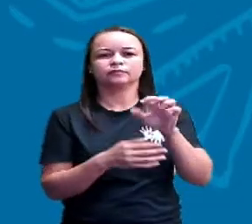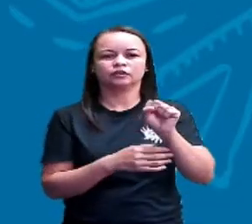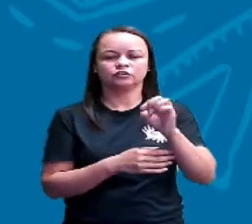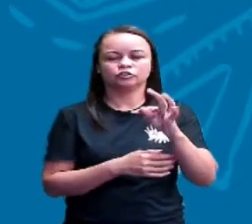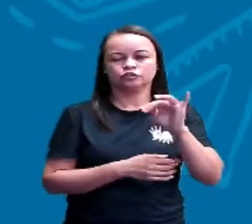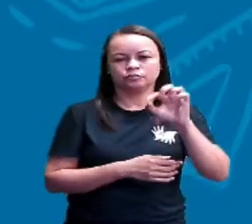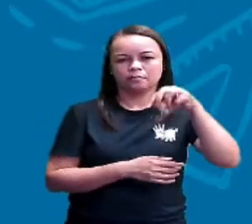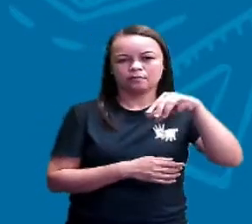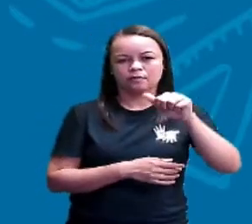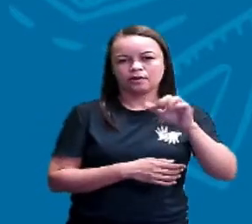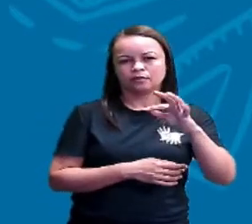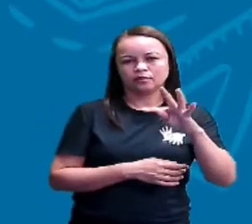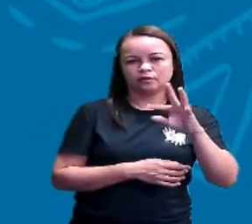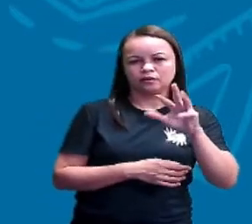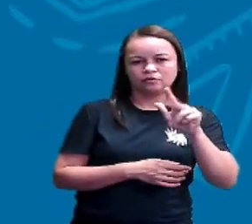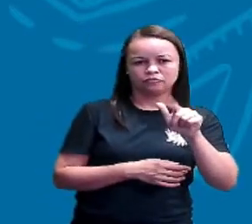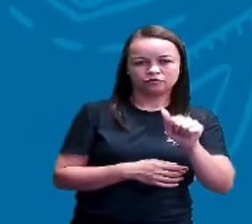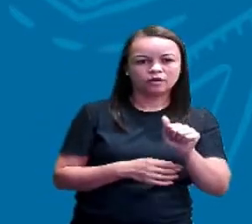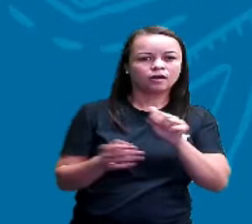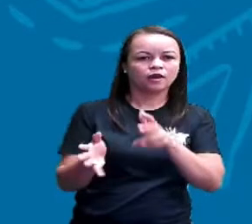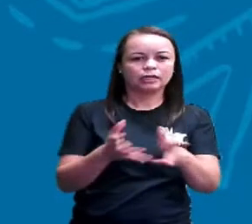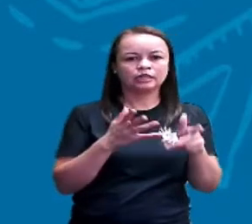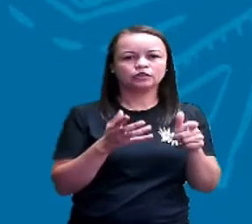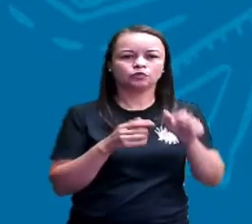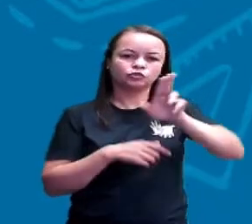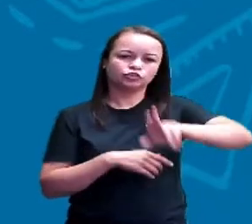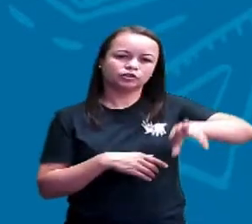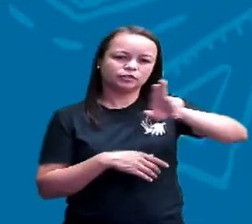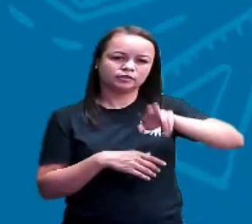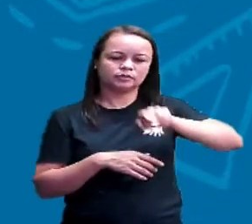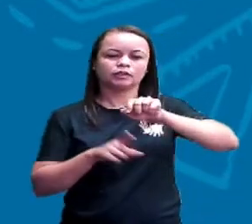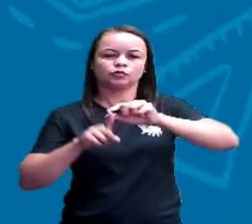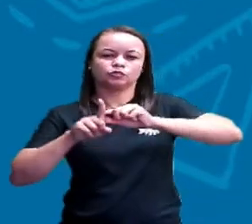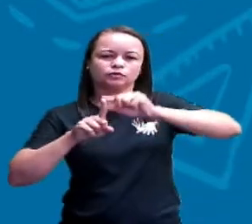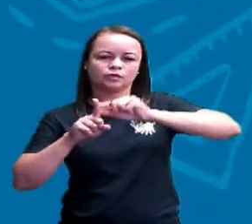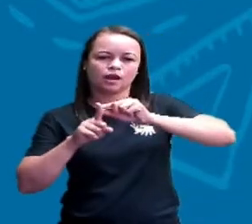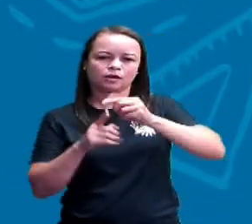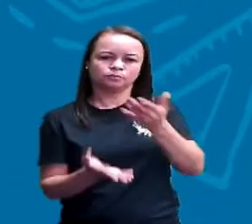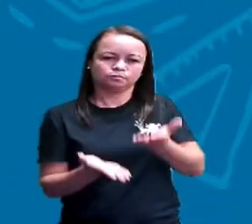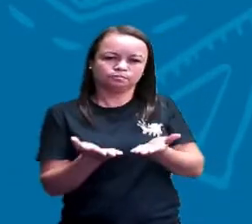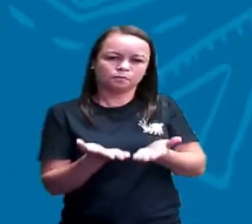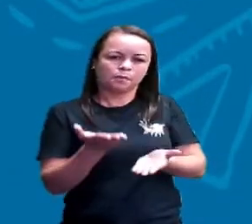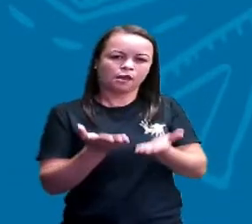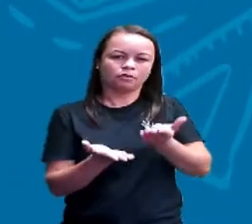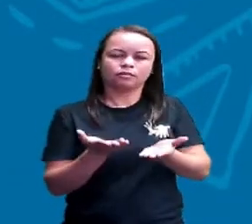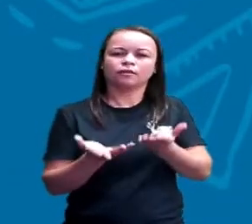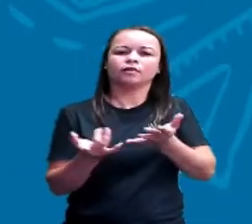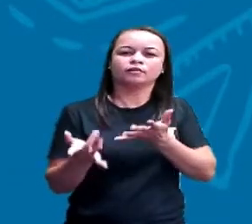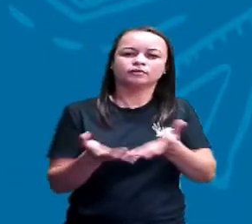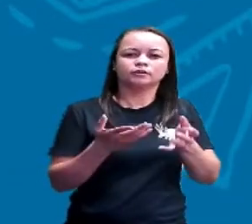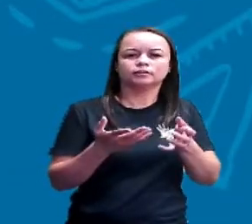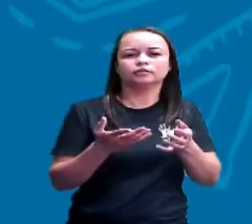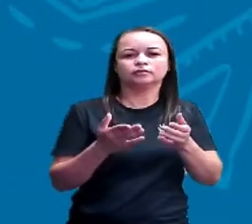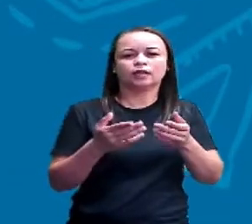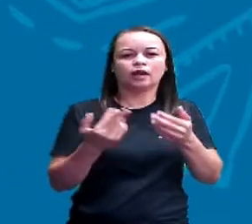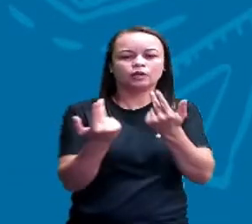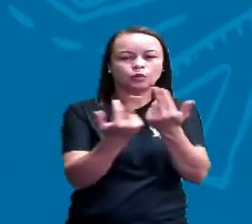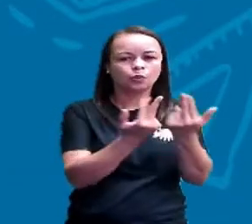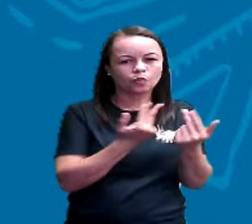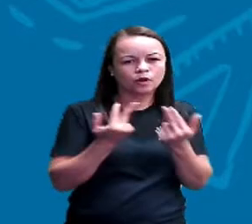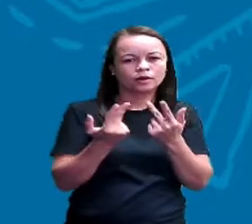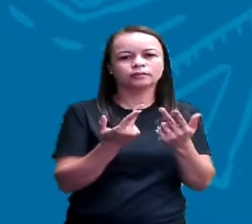de comprimentos, utilizando unidades de medidas padronizadas e